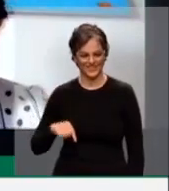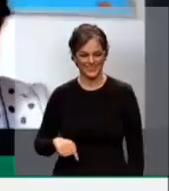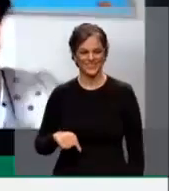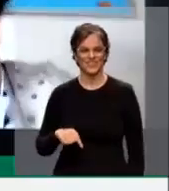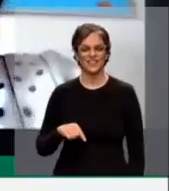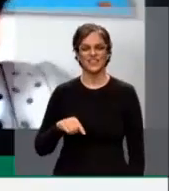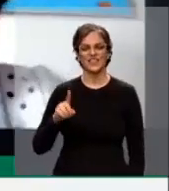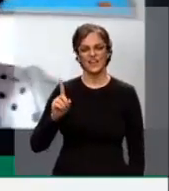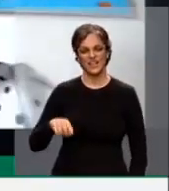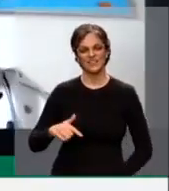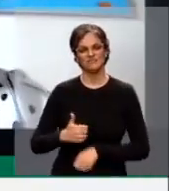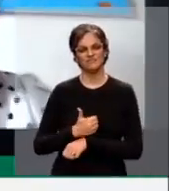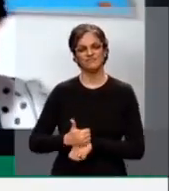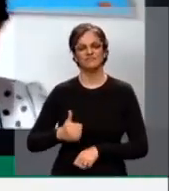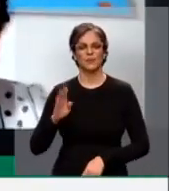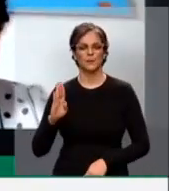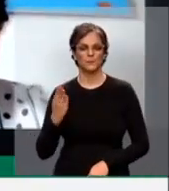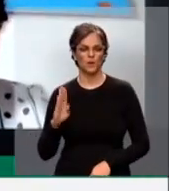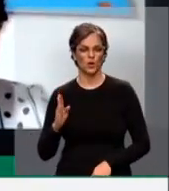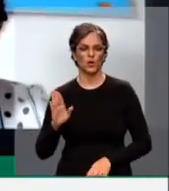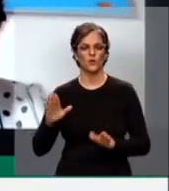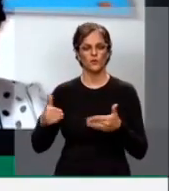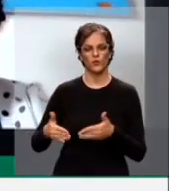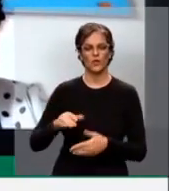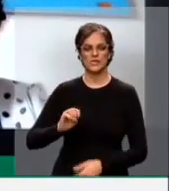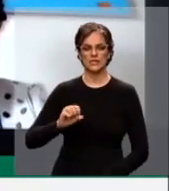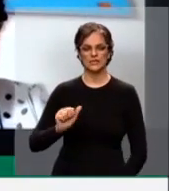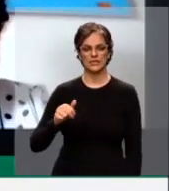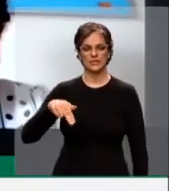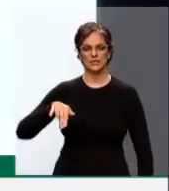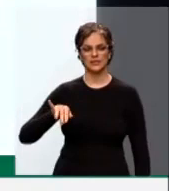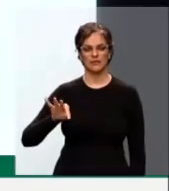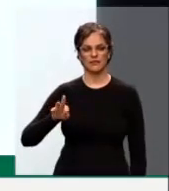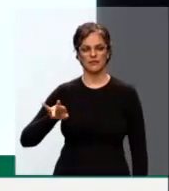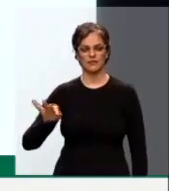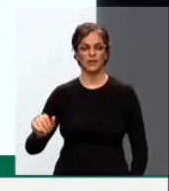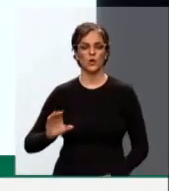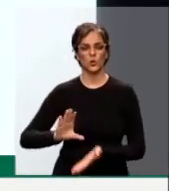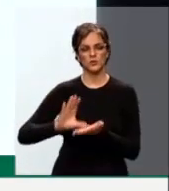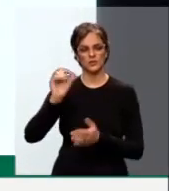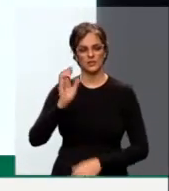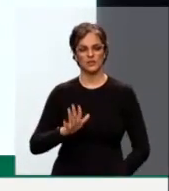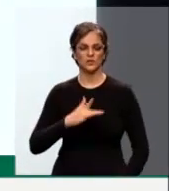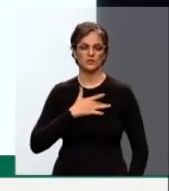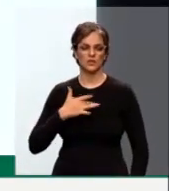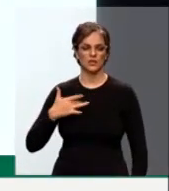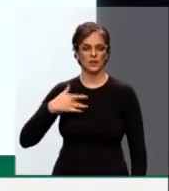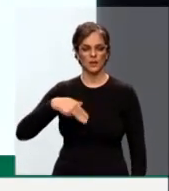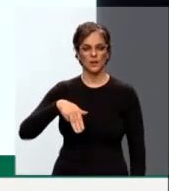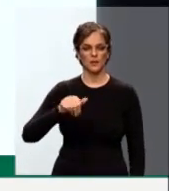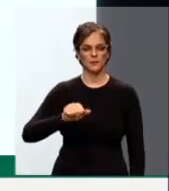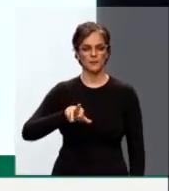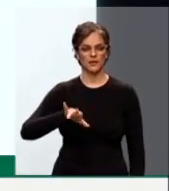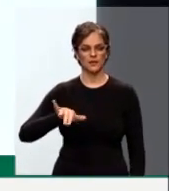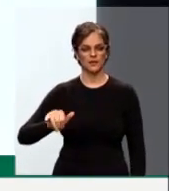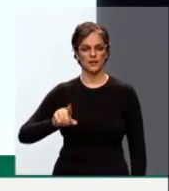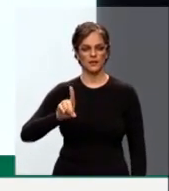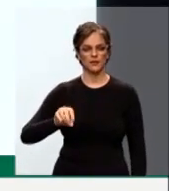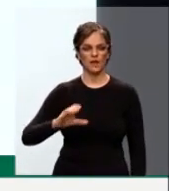Ela é bióloga, sanitarista e conselheira nacional de saúde, Maria da Conceição